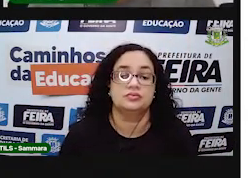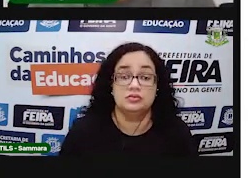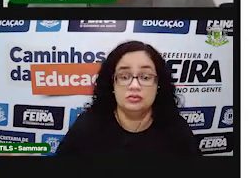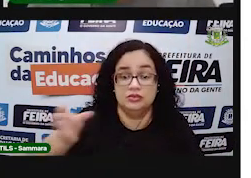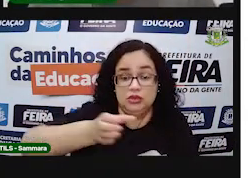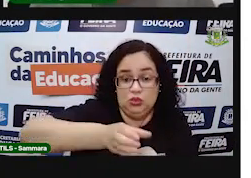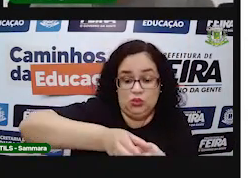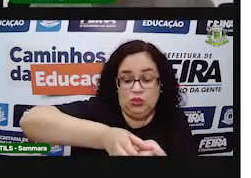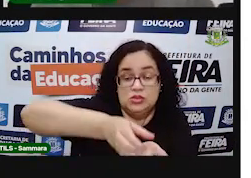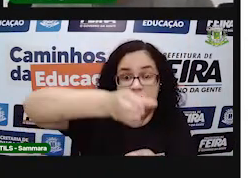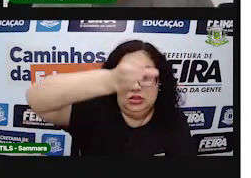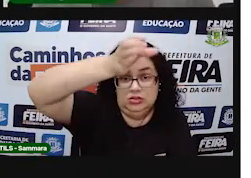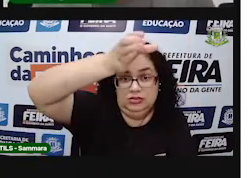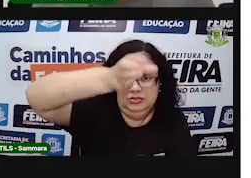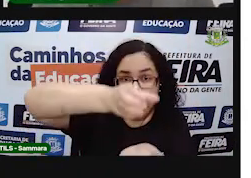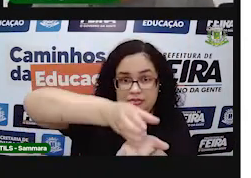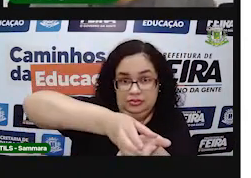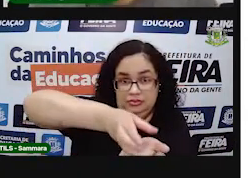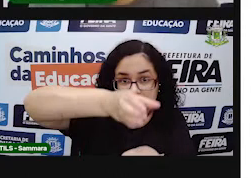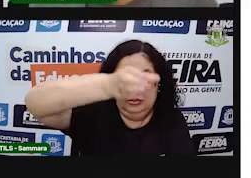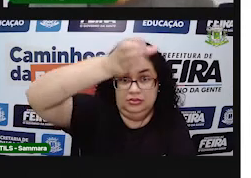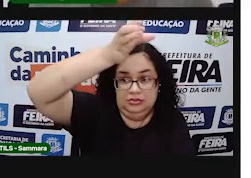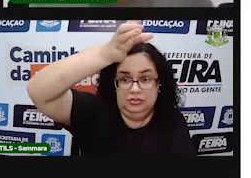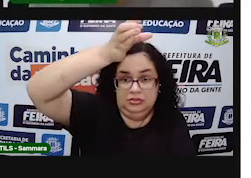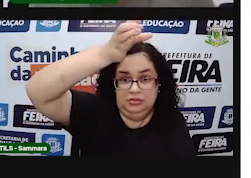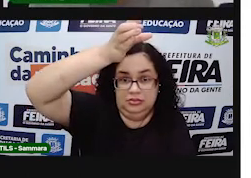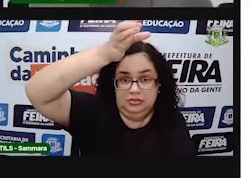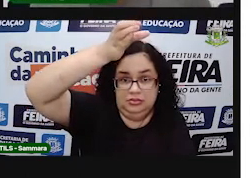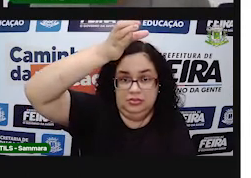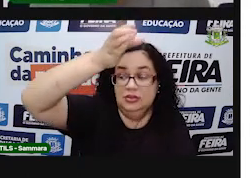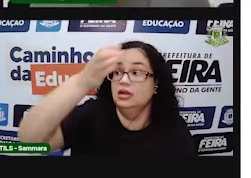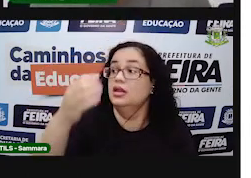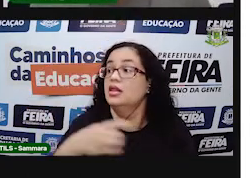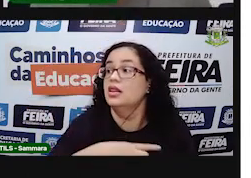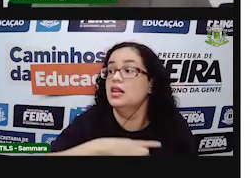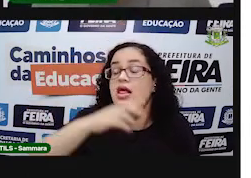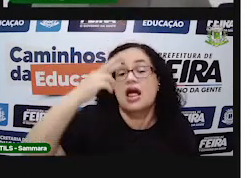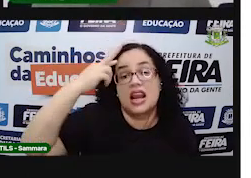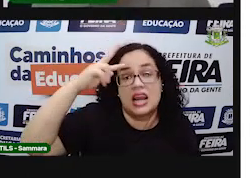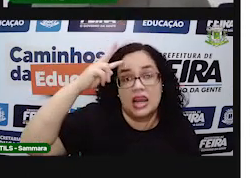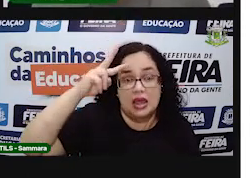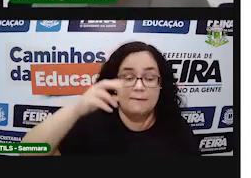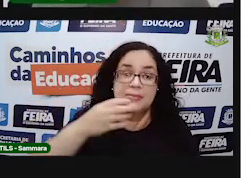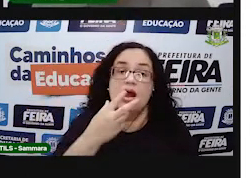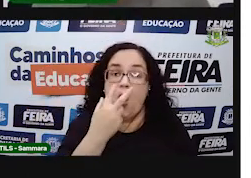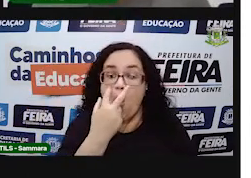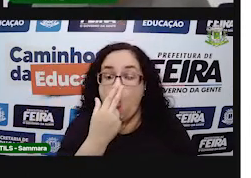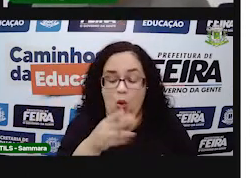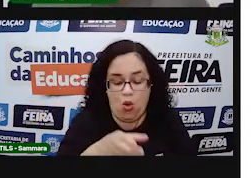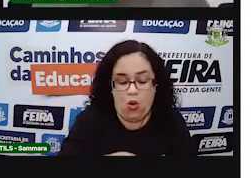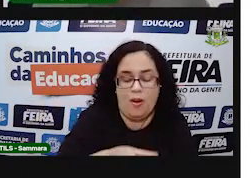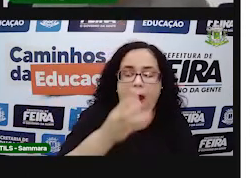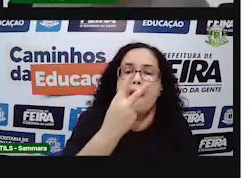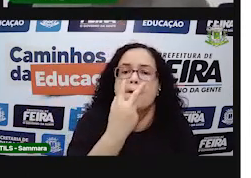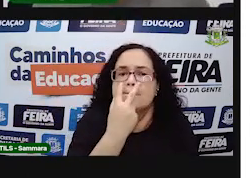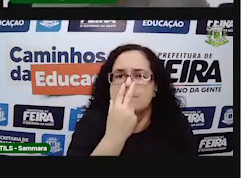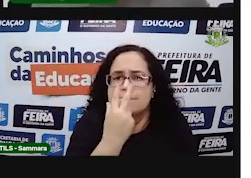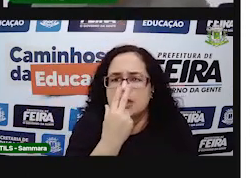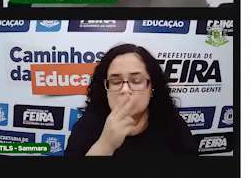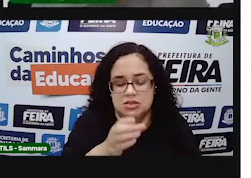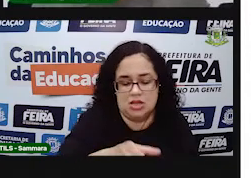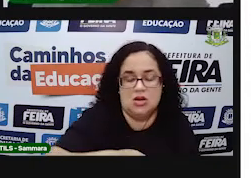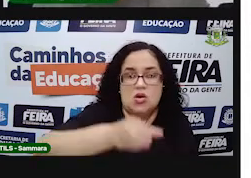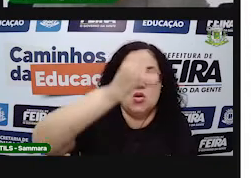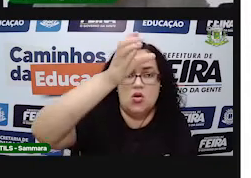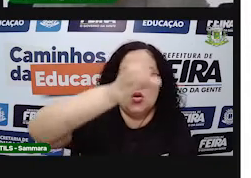Vamos lá? Esse aqui, ó, o cilindro, tá? O cilindro, a gente lembra de um copo, tá bom? Então,